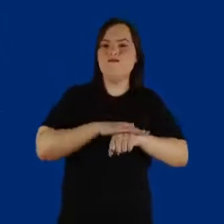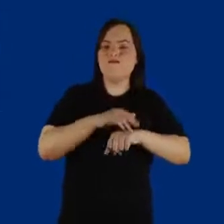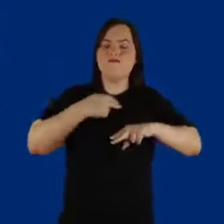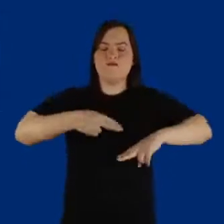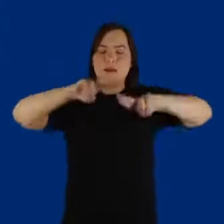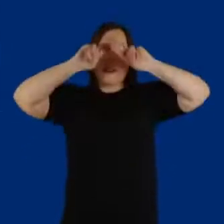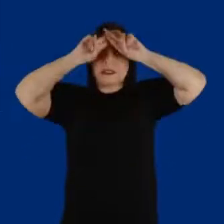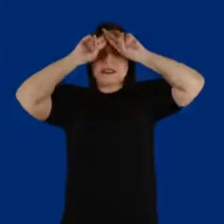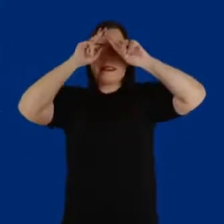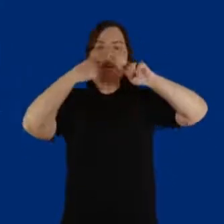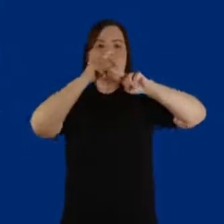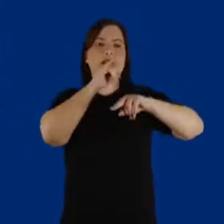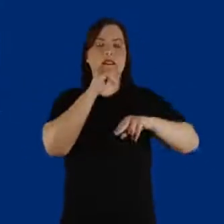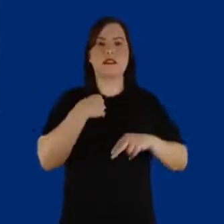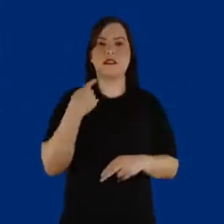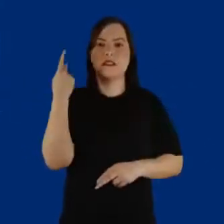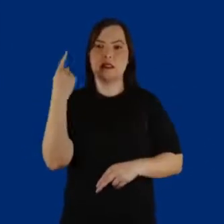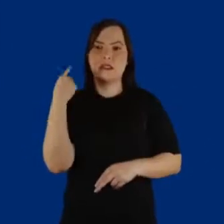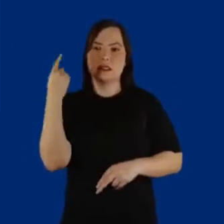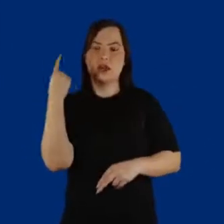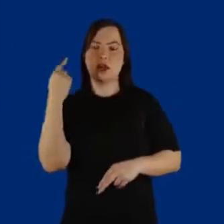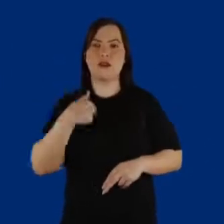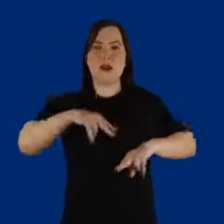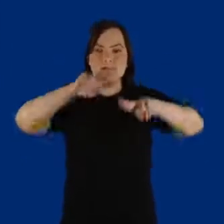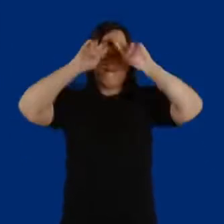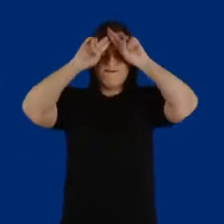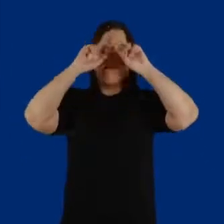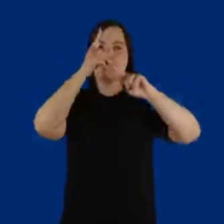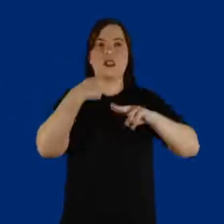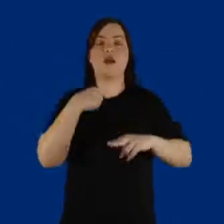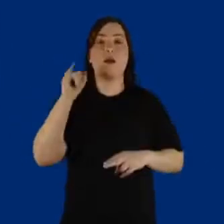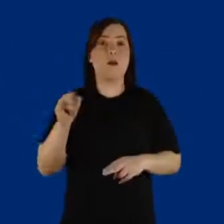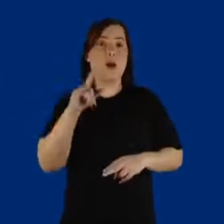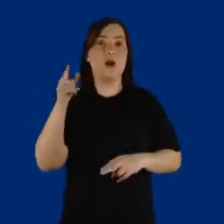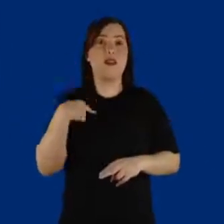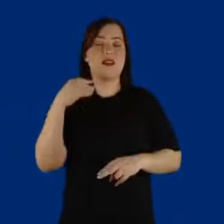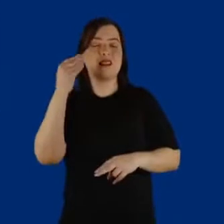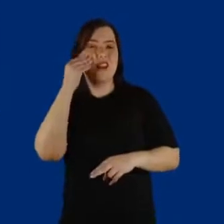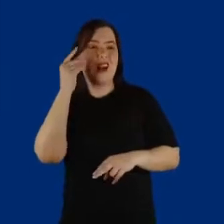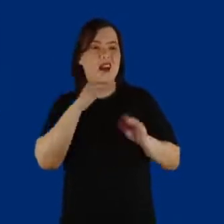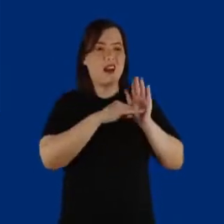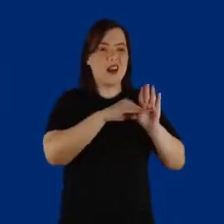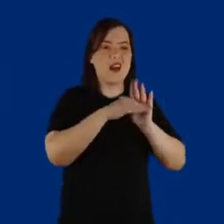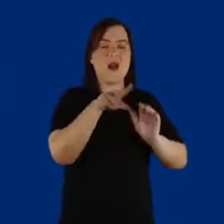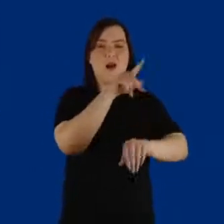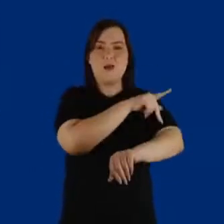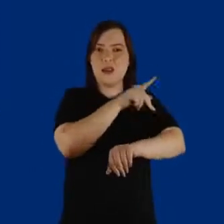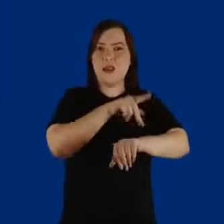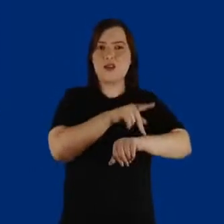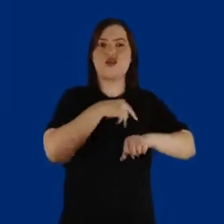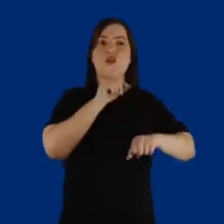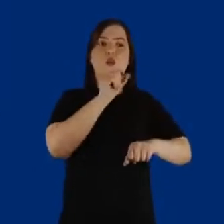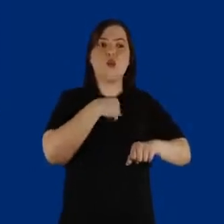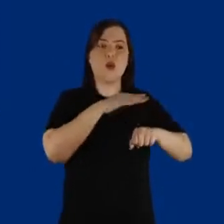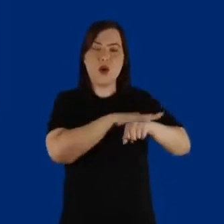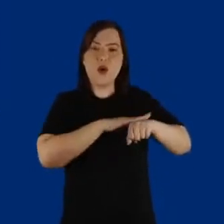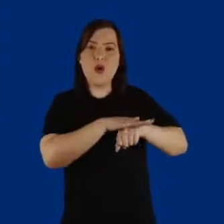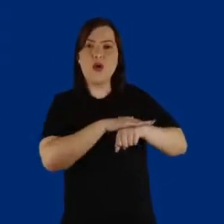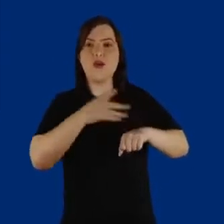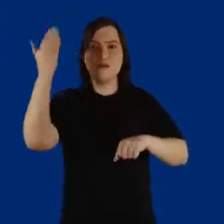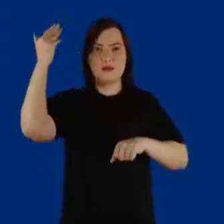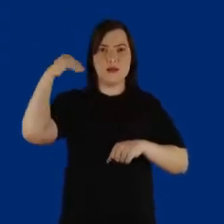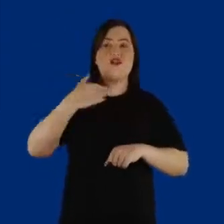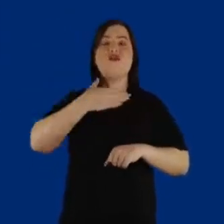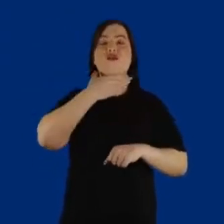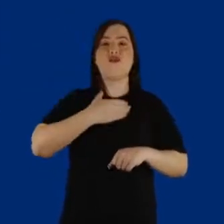né, entra no monólogo do trauma. Então seria importantíssimo recuperar as pedagogias de diálogo, como diria o Paulo Freire,